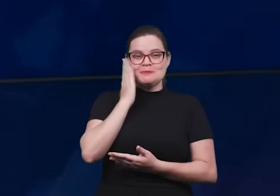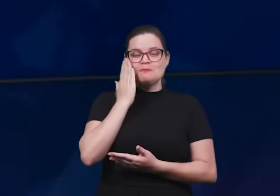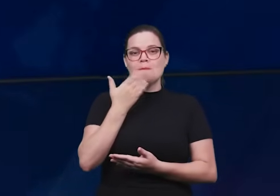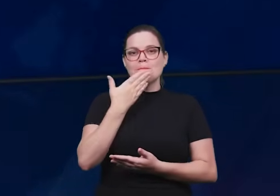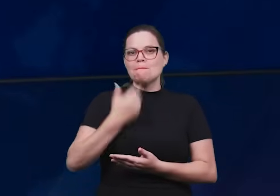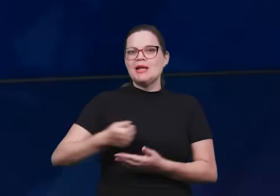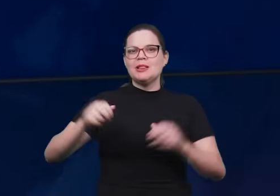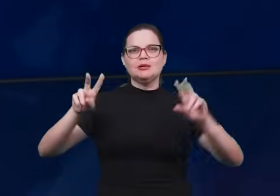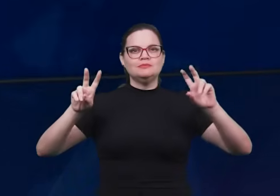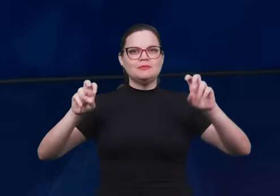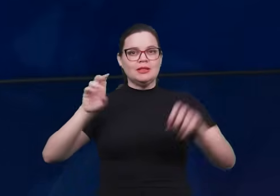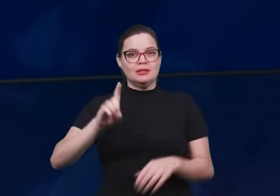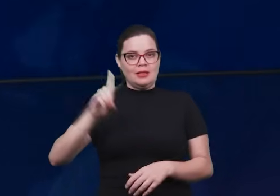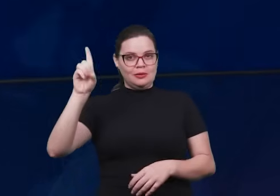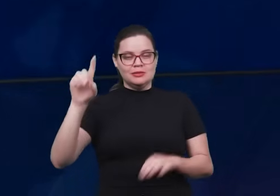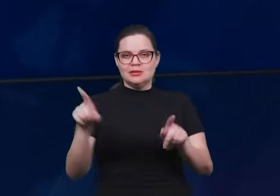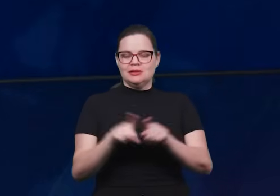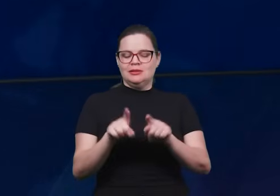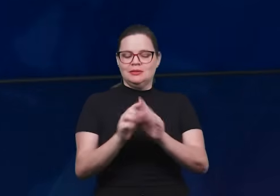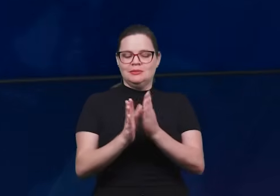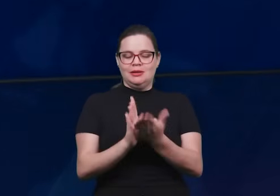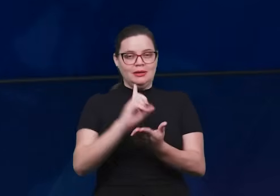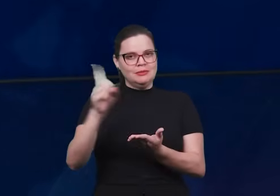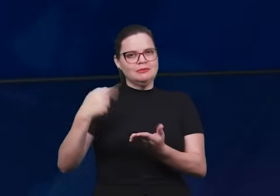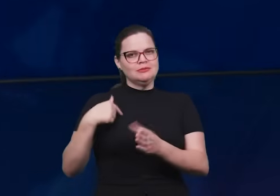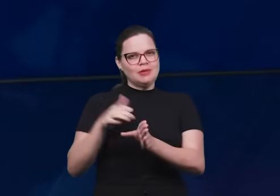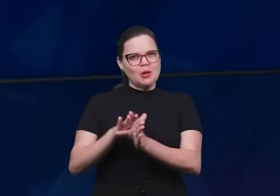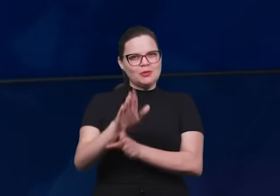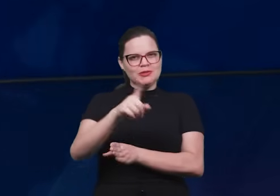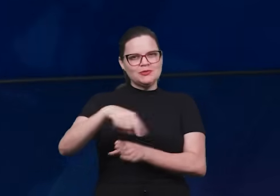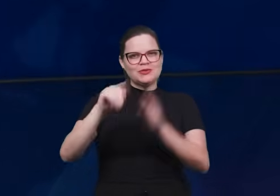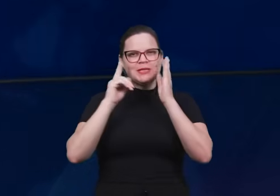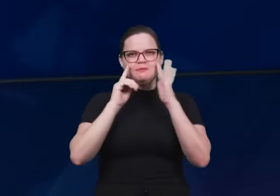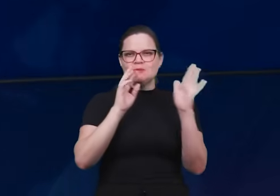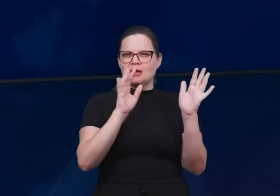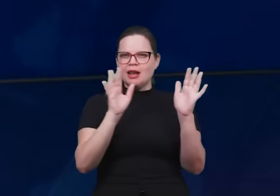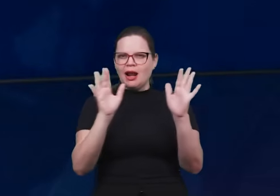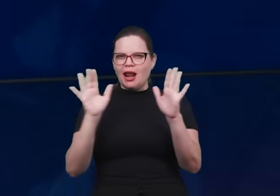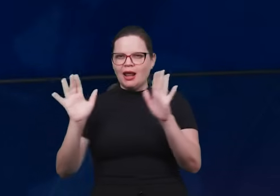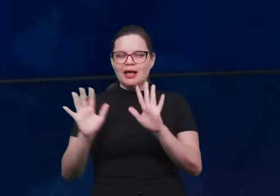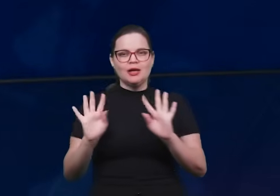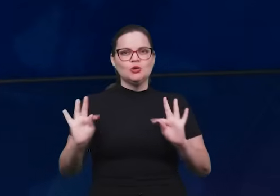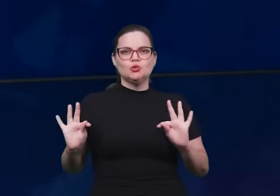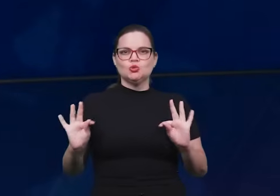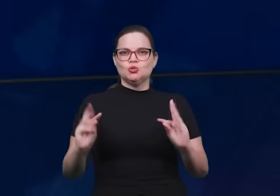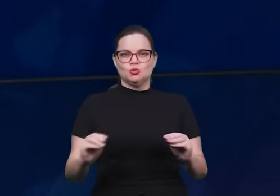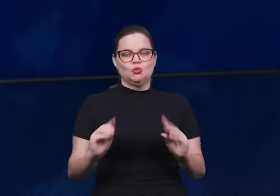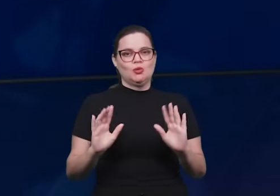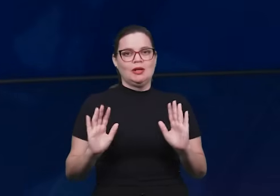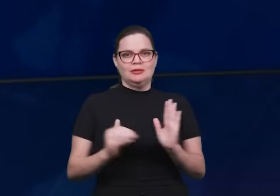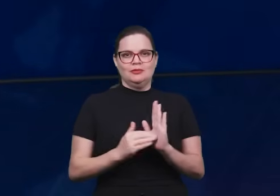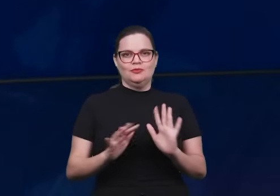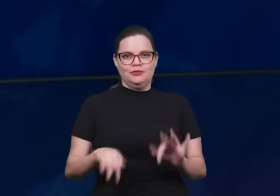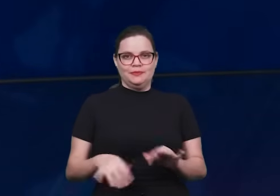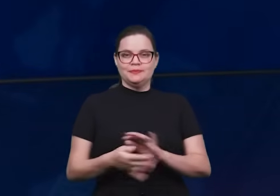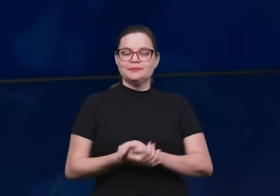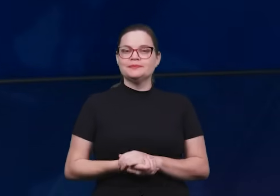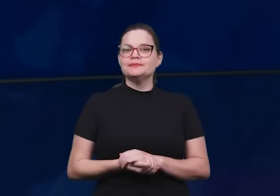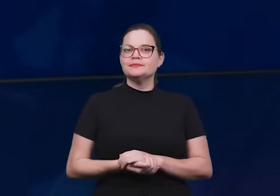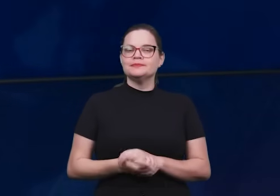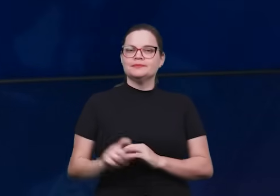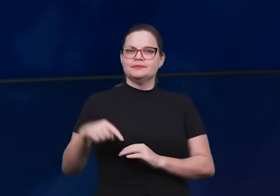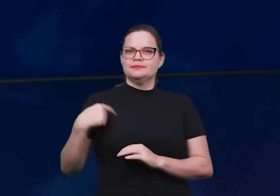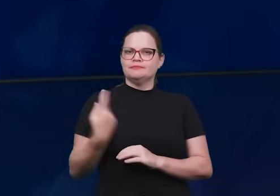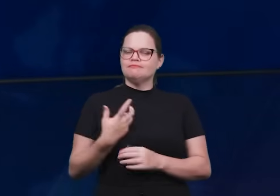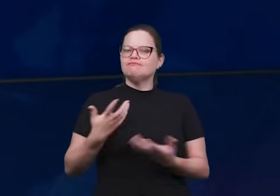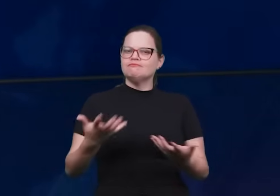da Bíblia, recomendamos que acompanhe conosco este estudo até o final. Nós desejamos muito que